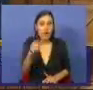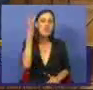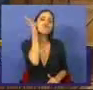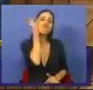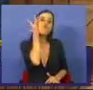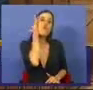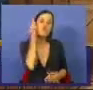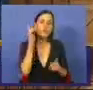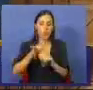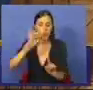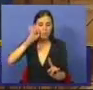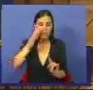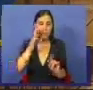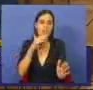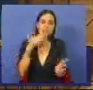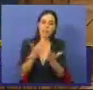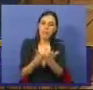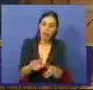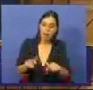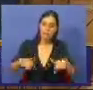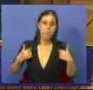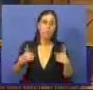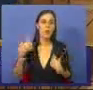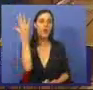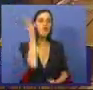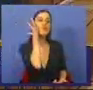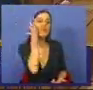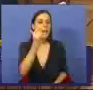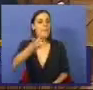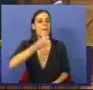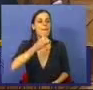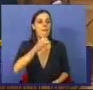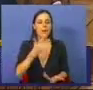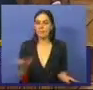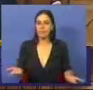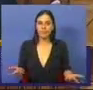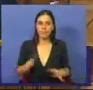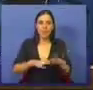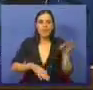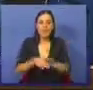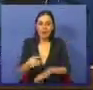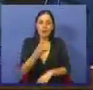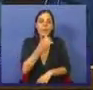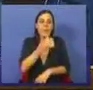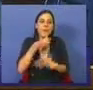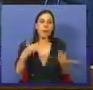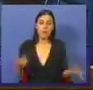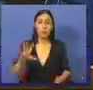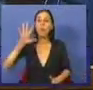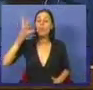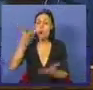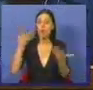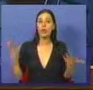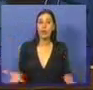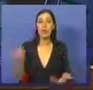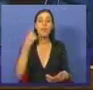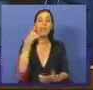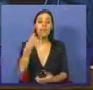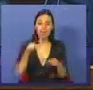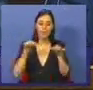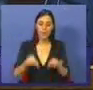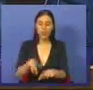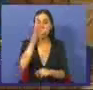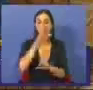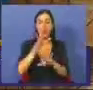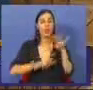nem sequer para as consequências dos seus próprios números, como é que vai tomar medidas? E, portanto, o que aconteceu é que, se verificamos o que este